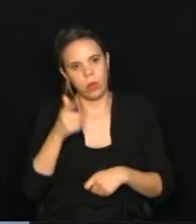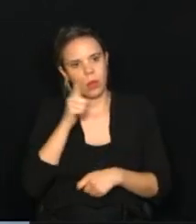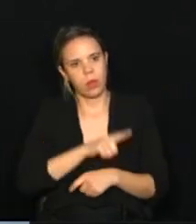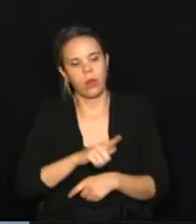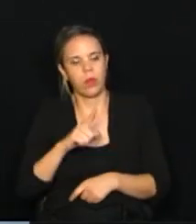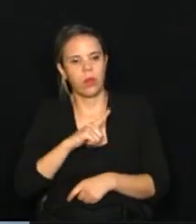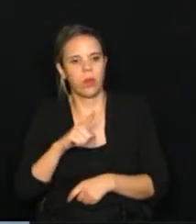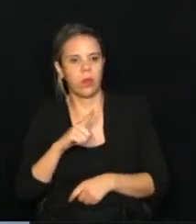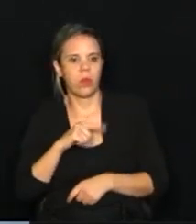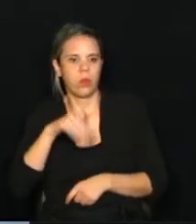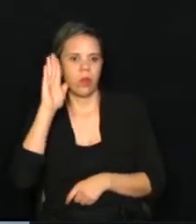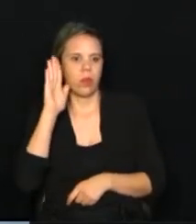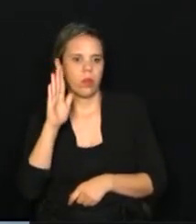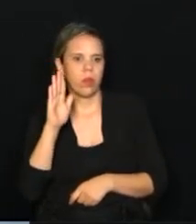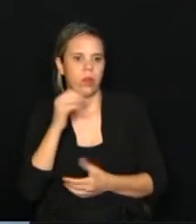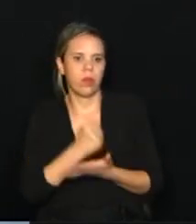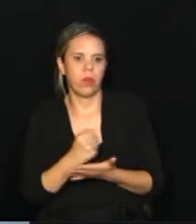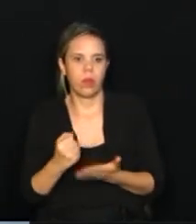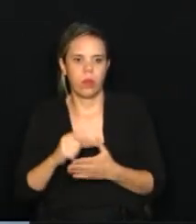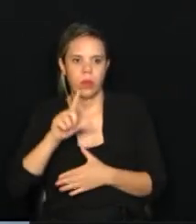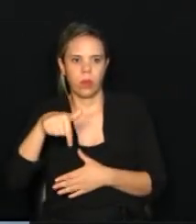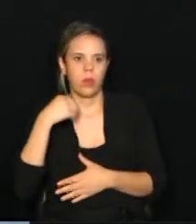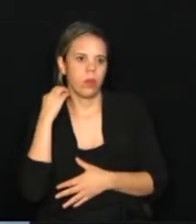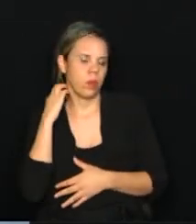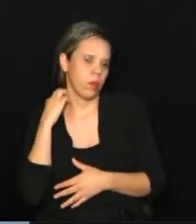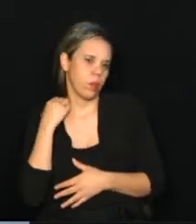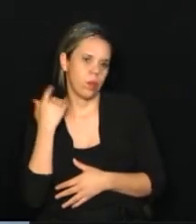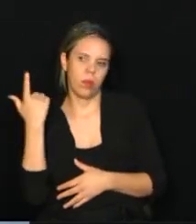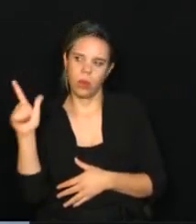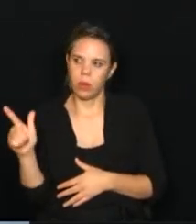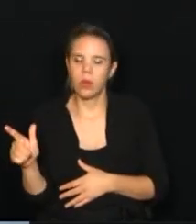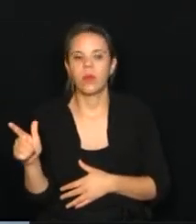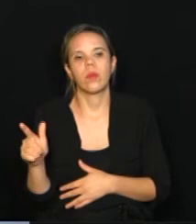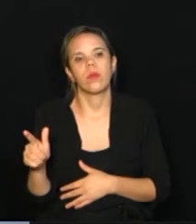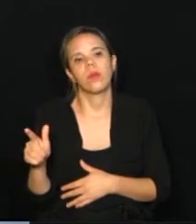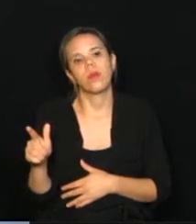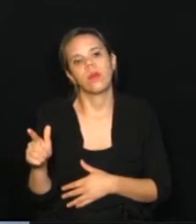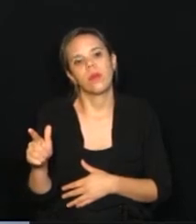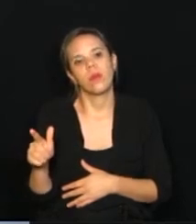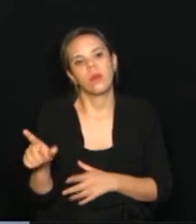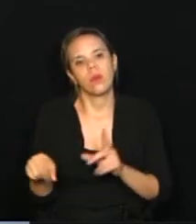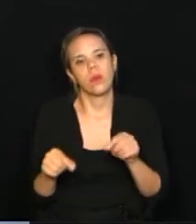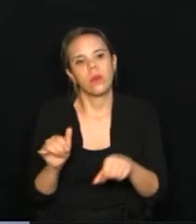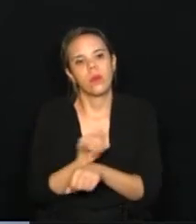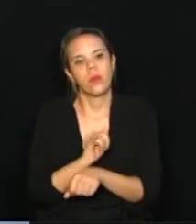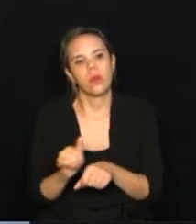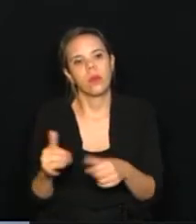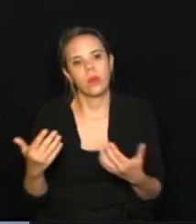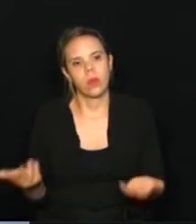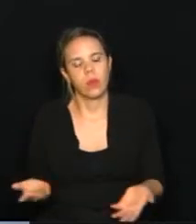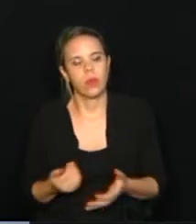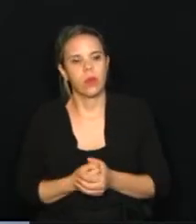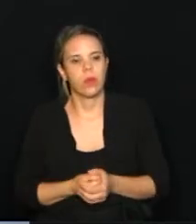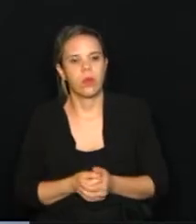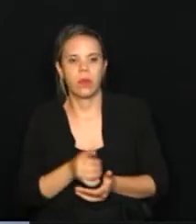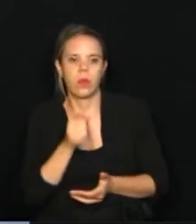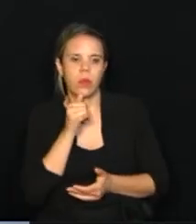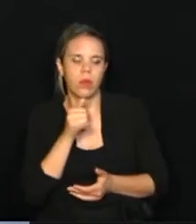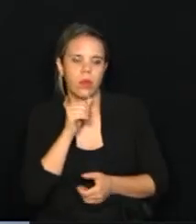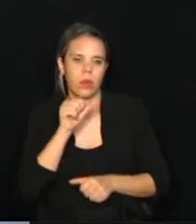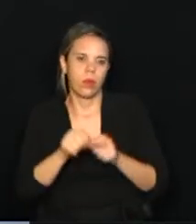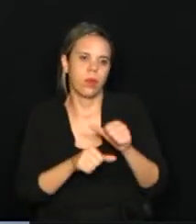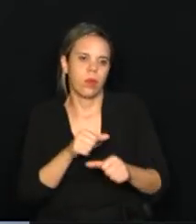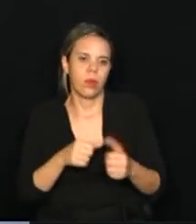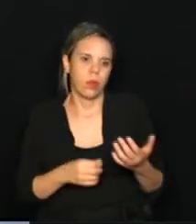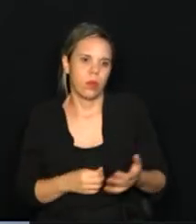ter maiores contratos depois ou maiores opções, né? Em questão de